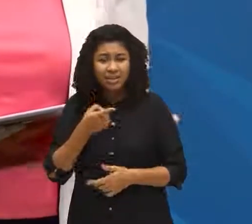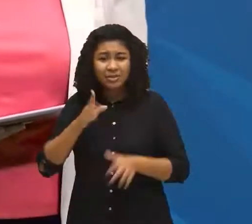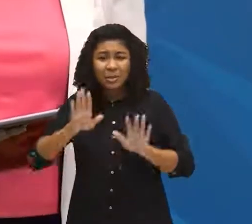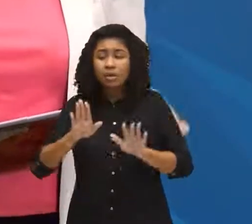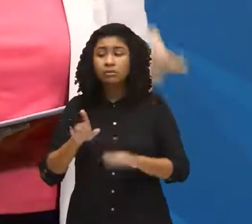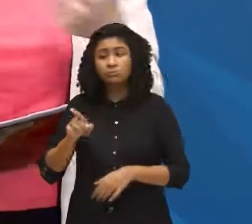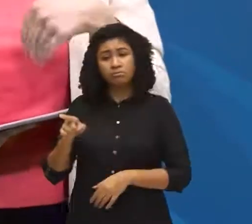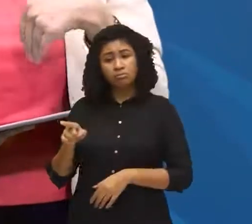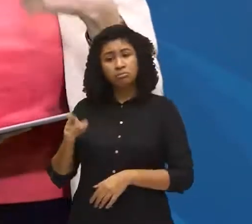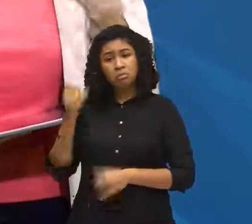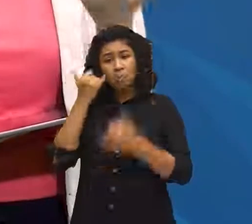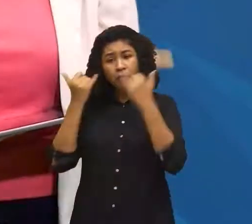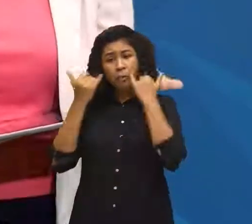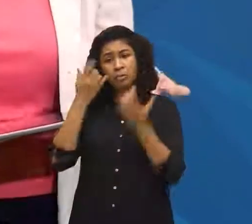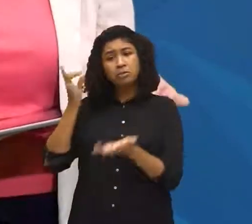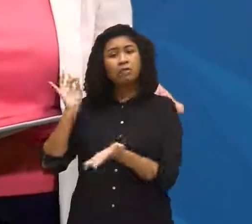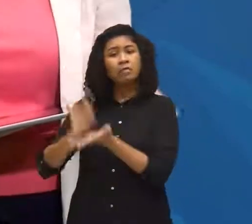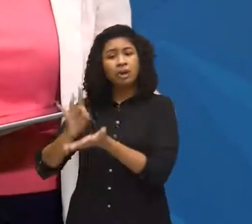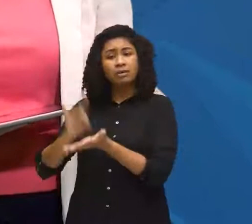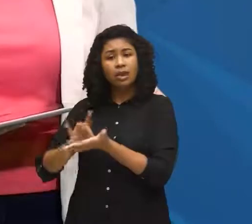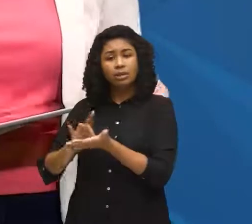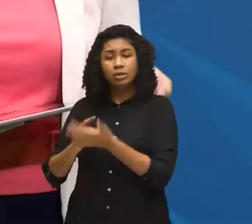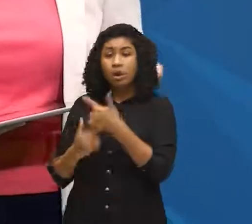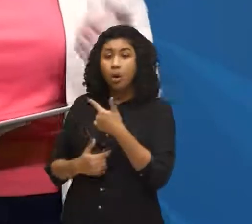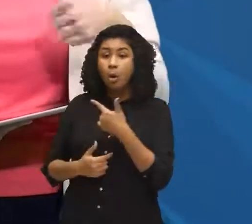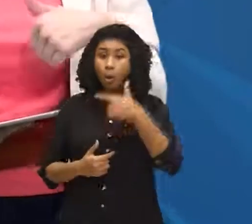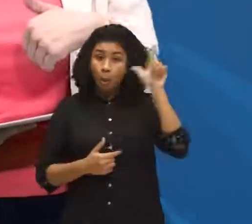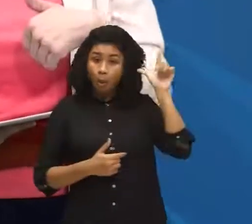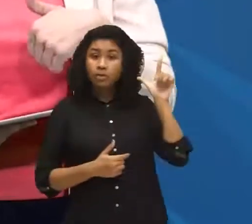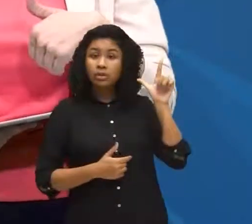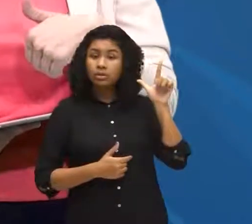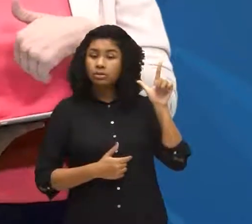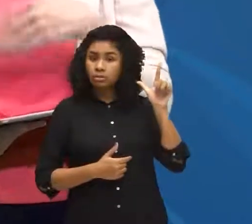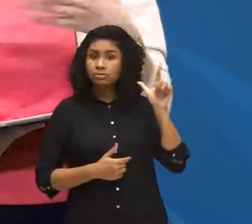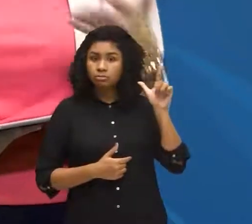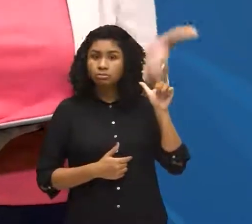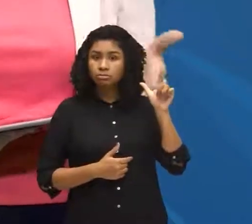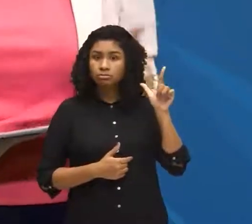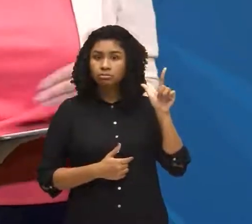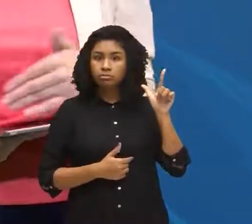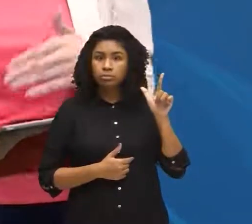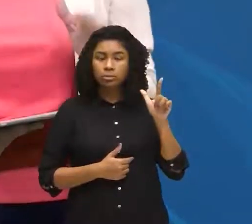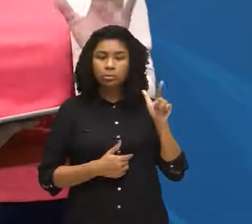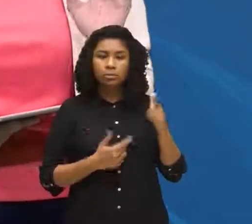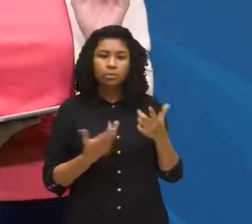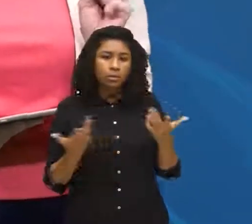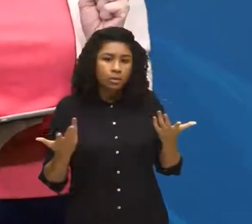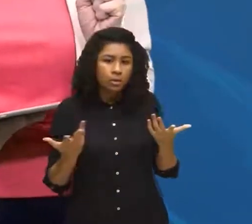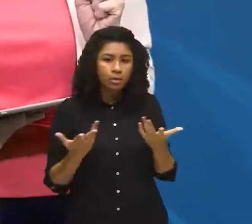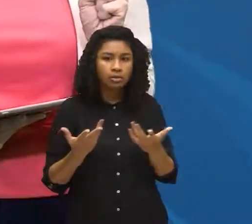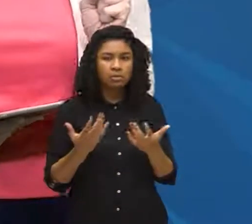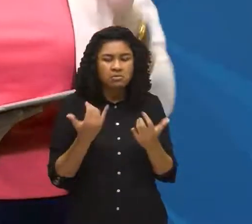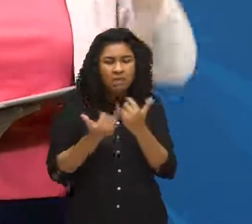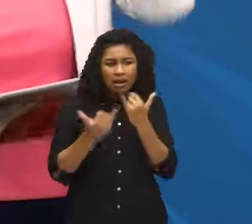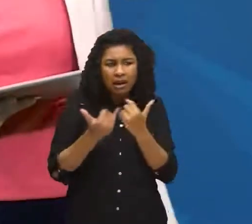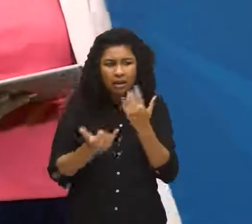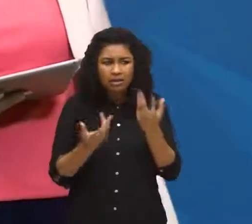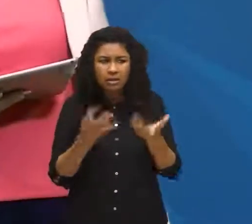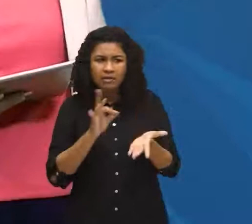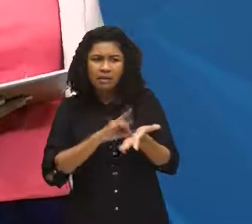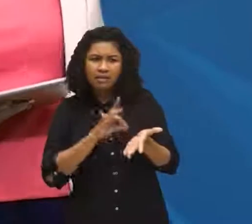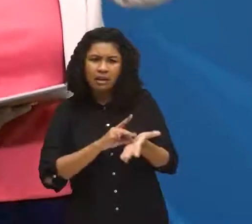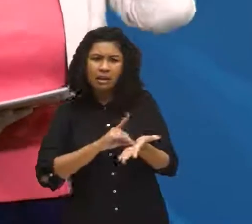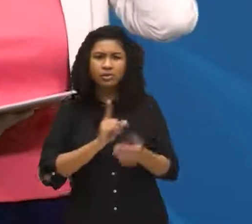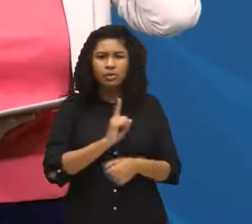foi verdadeira. Enquanto que outras situações, né, que são tão duvidosas, né, então a gente fica assim na dúvida se é ou